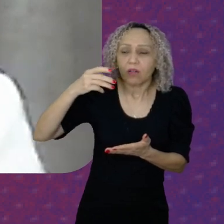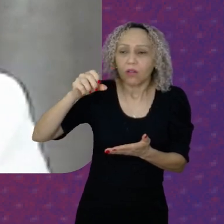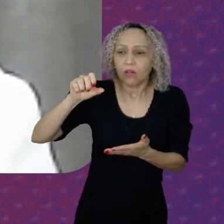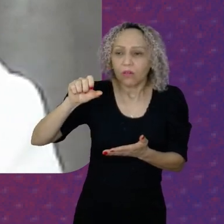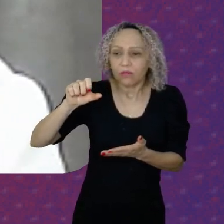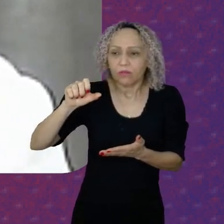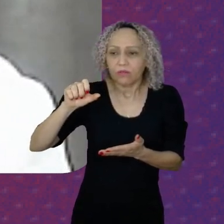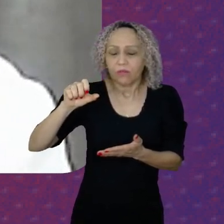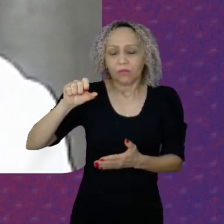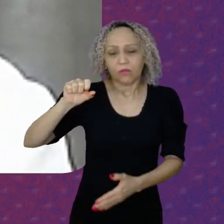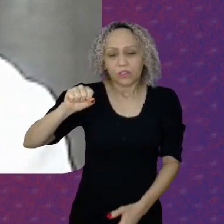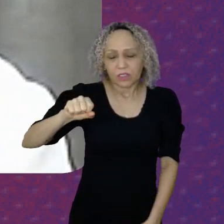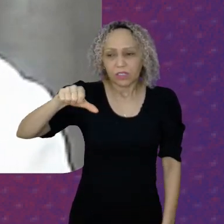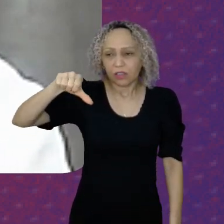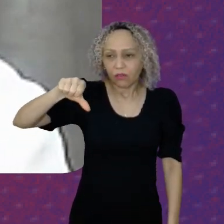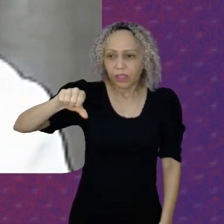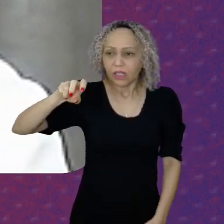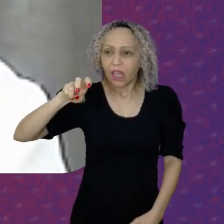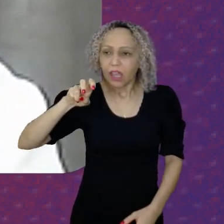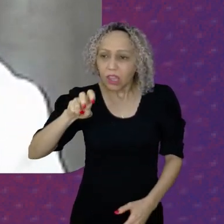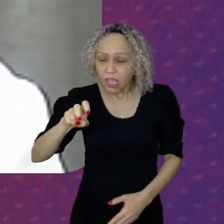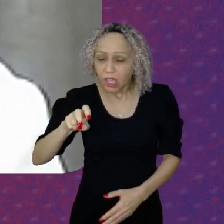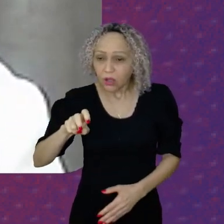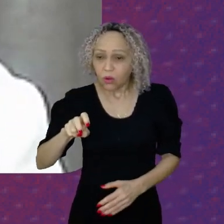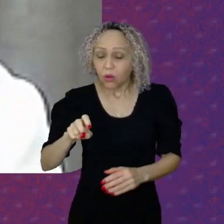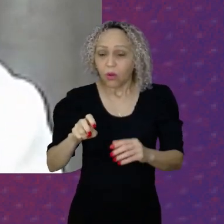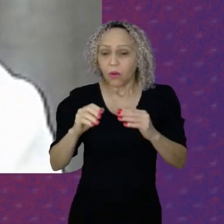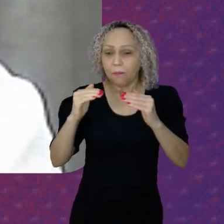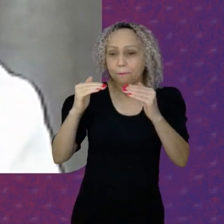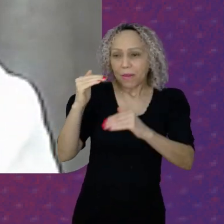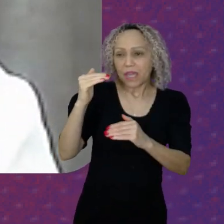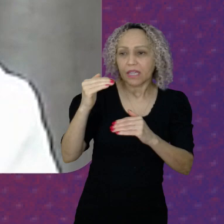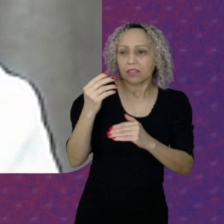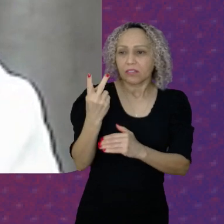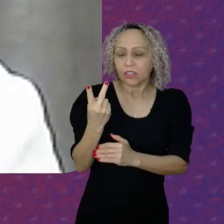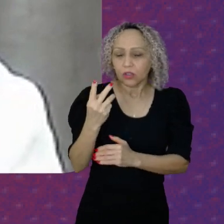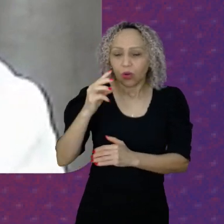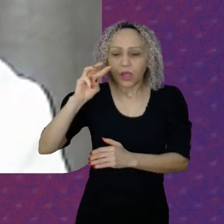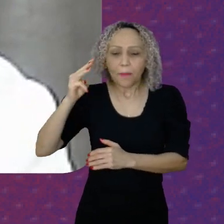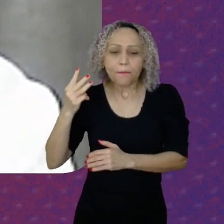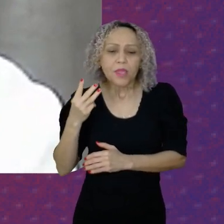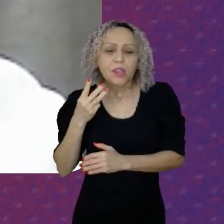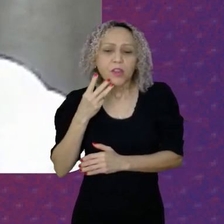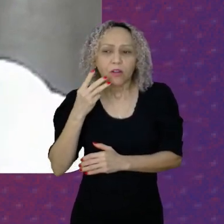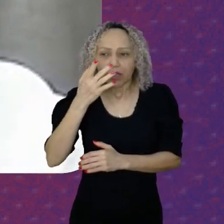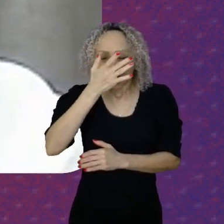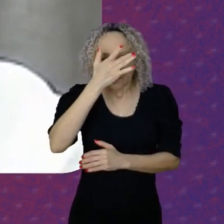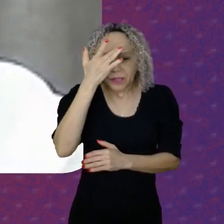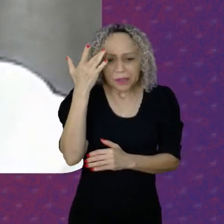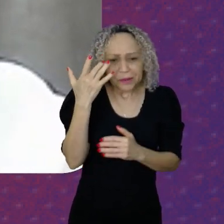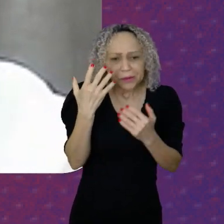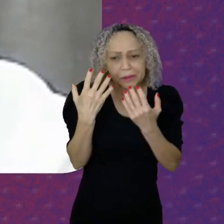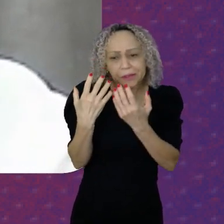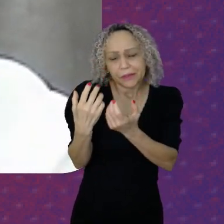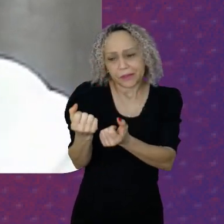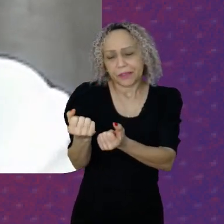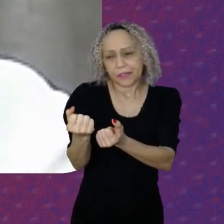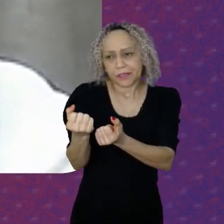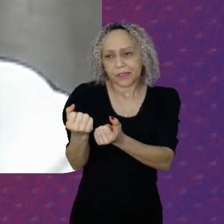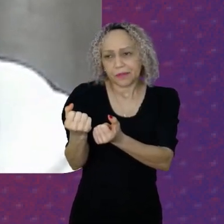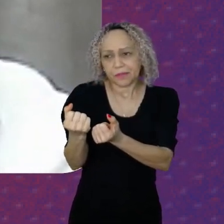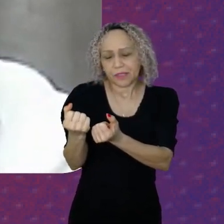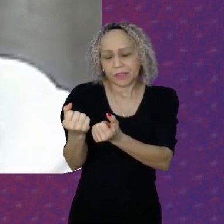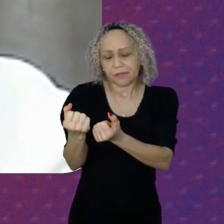1.995.898, ou seja, menos de 2 milhões de pessoas foram beneficiadas, de um